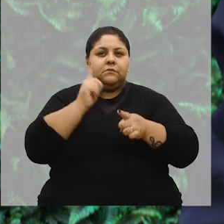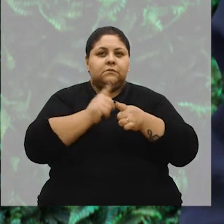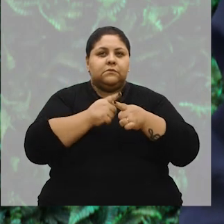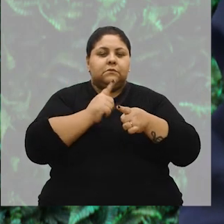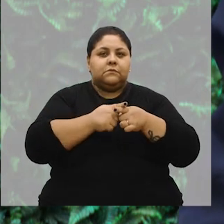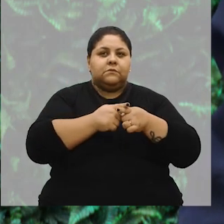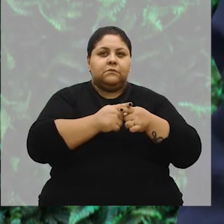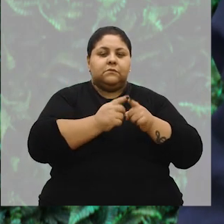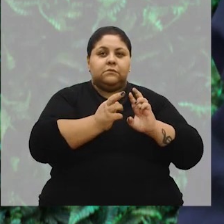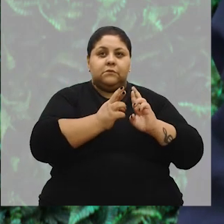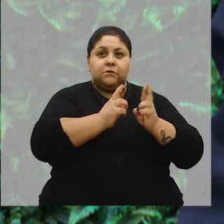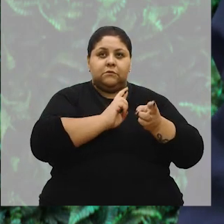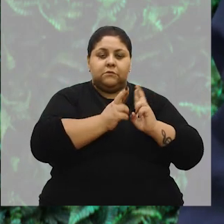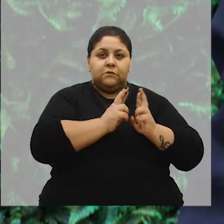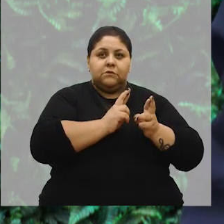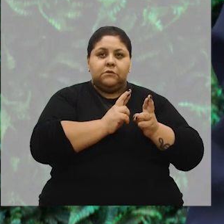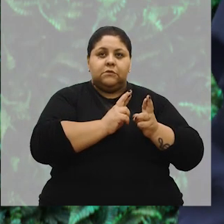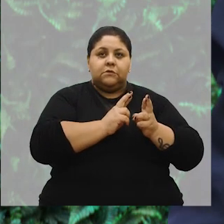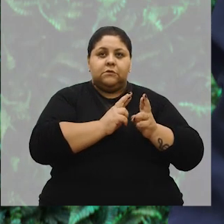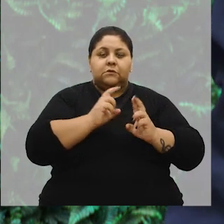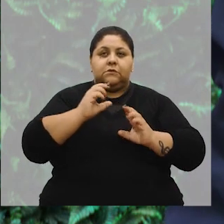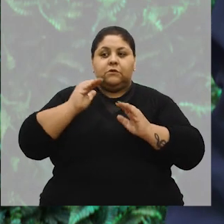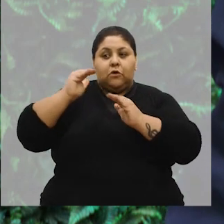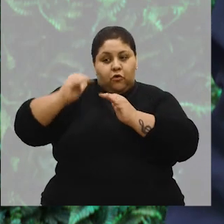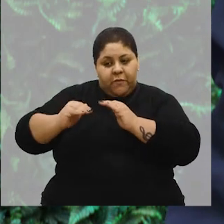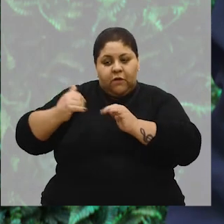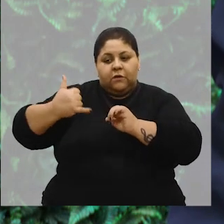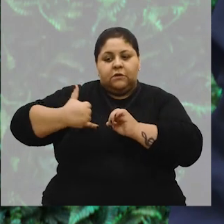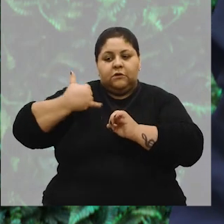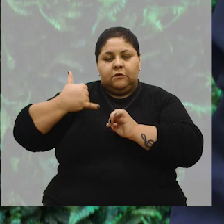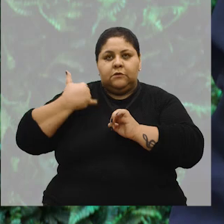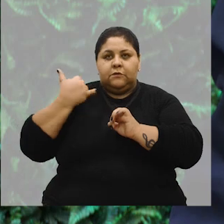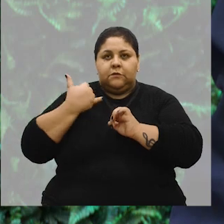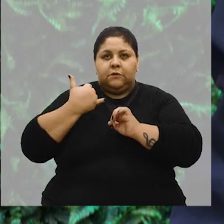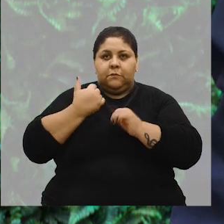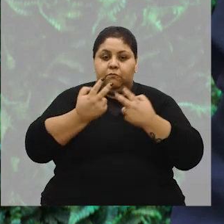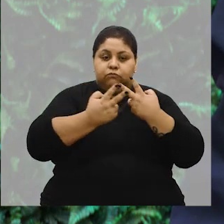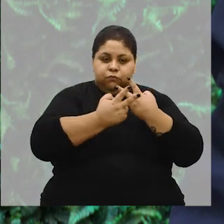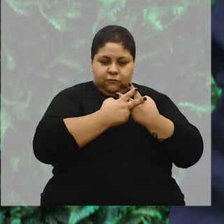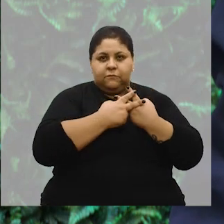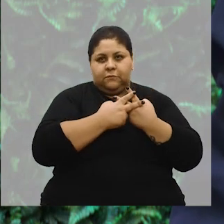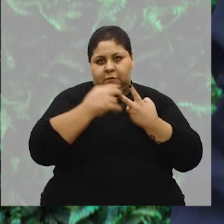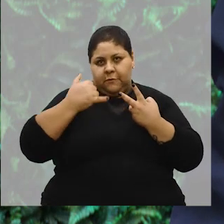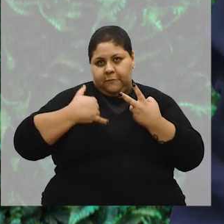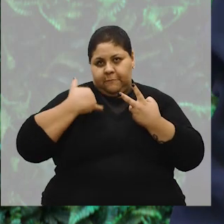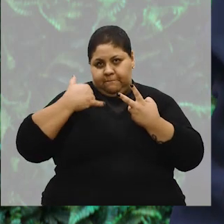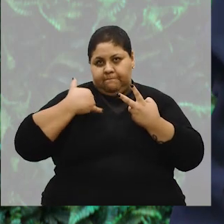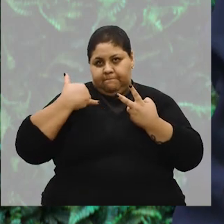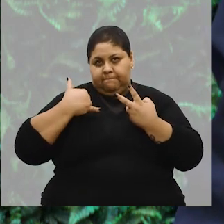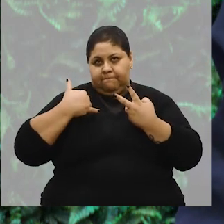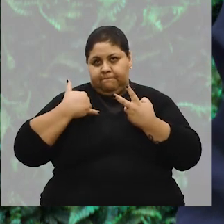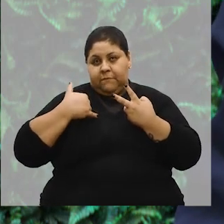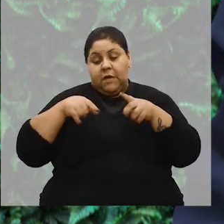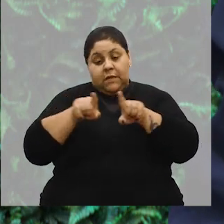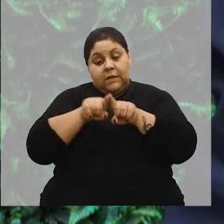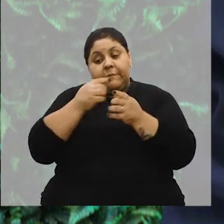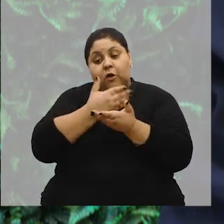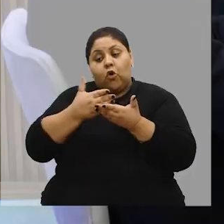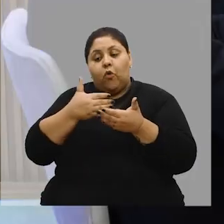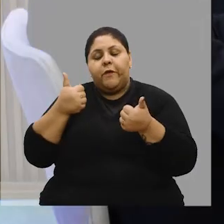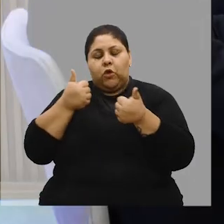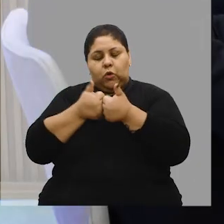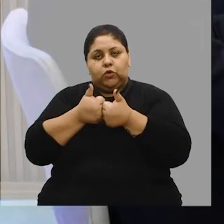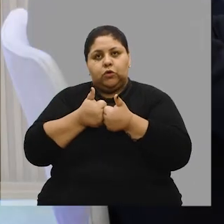em relação aos menores e à idade penal dos menores, veio algo extraordinário também,